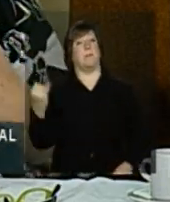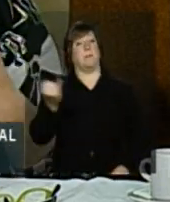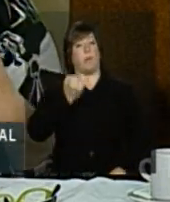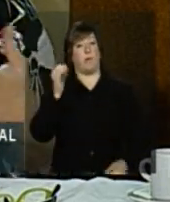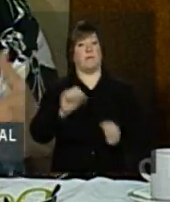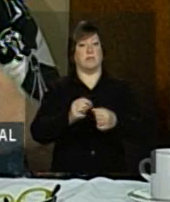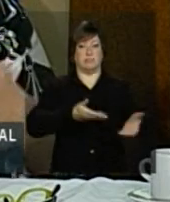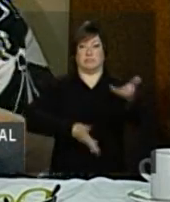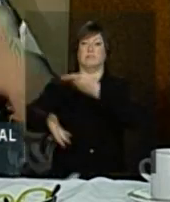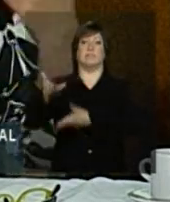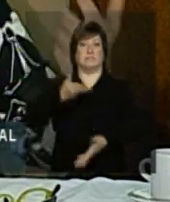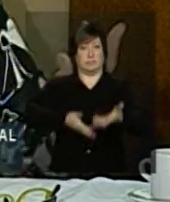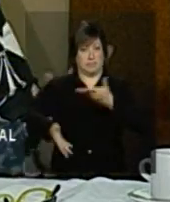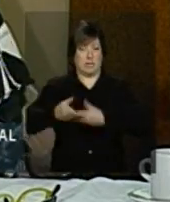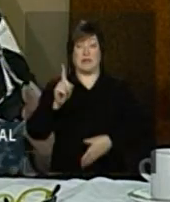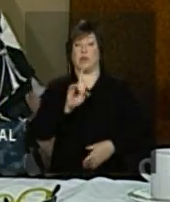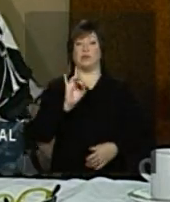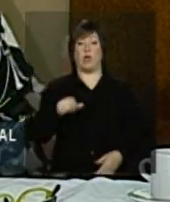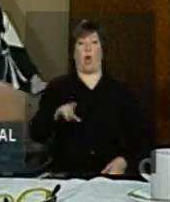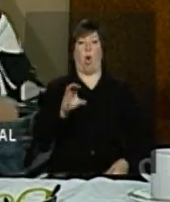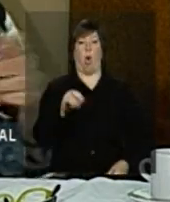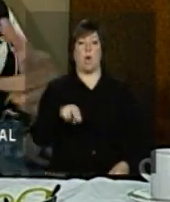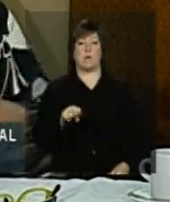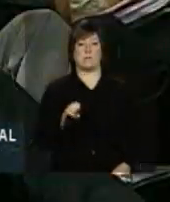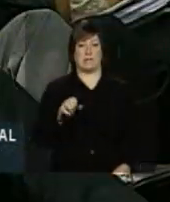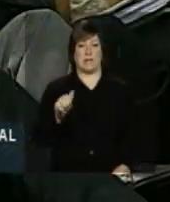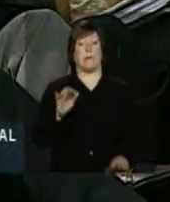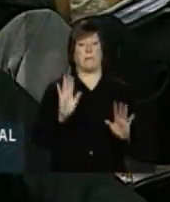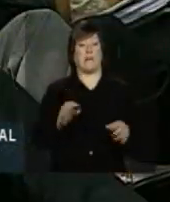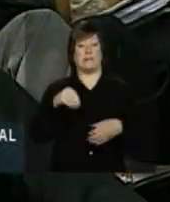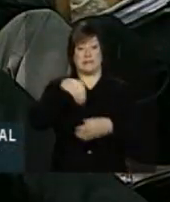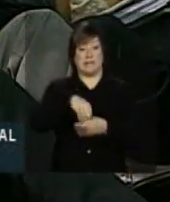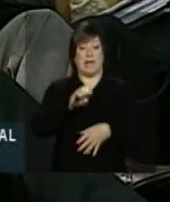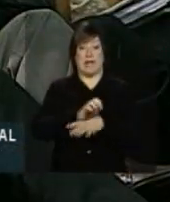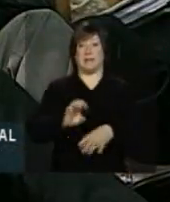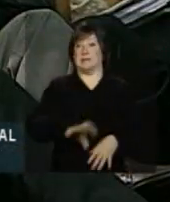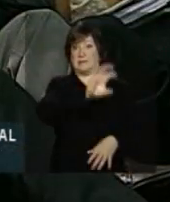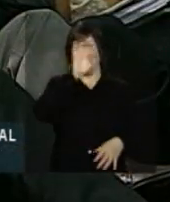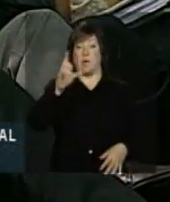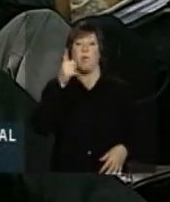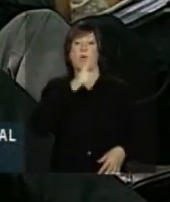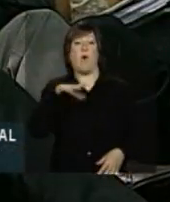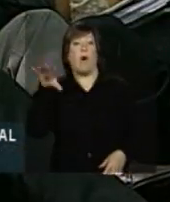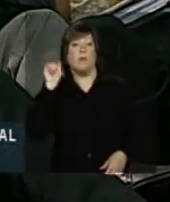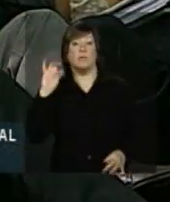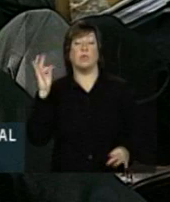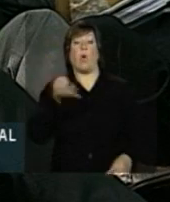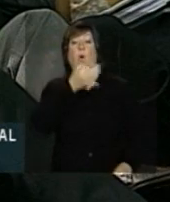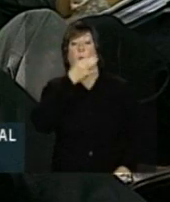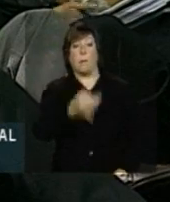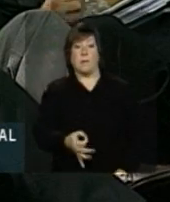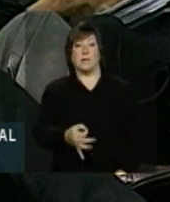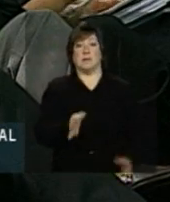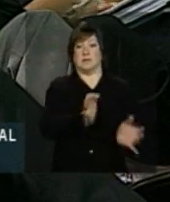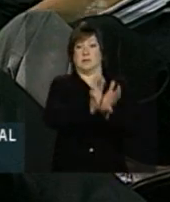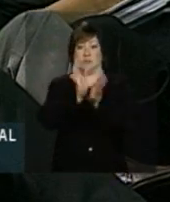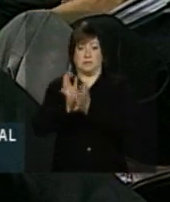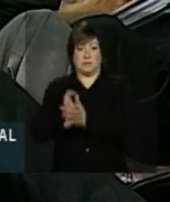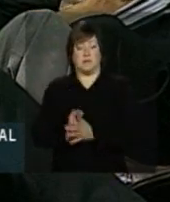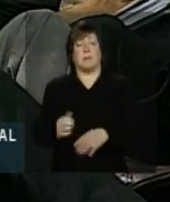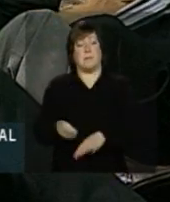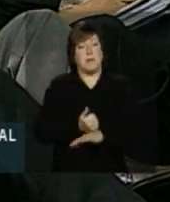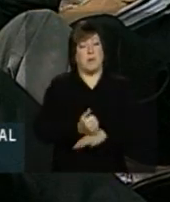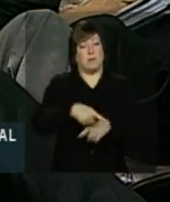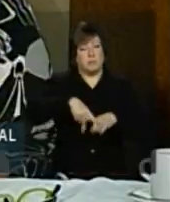fazendo essa troca não só com conia mas nos Estados tá conseguindo ouvir os setores da sociedade também paraa gente poder ir fazendo ajuste e